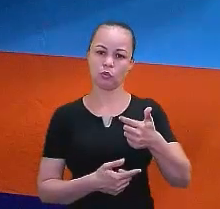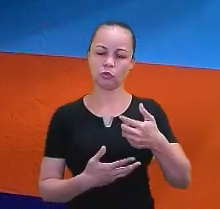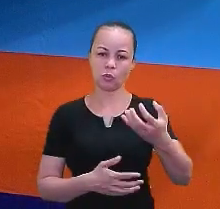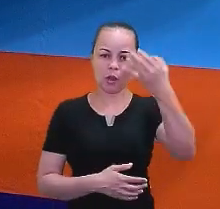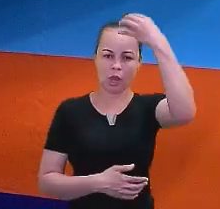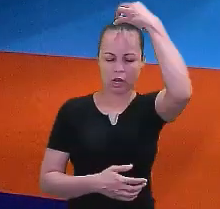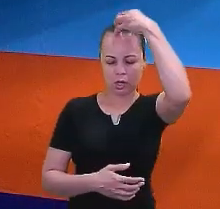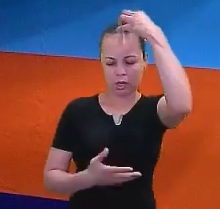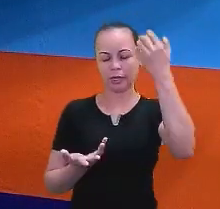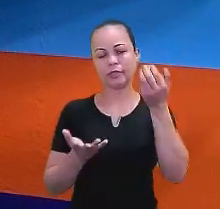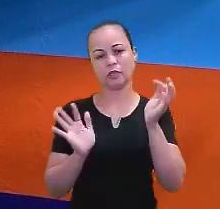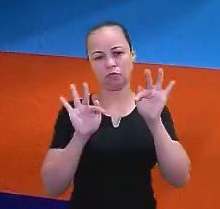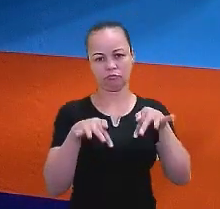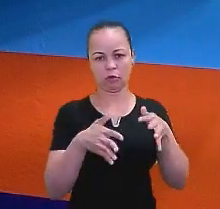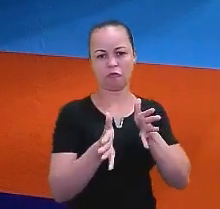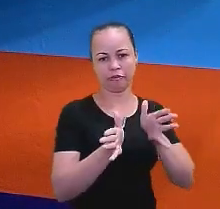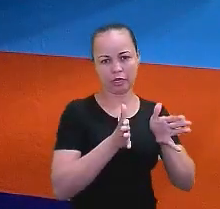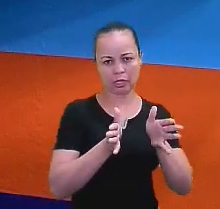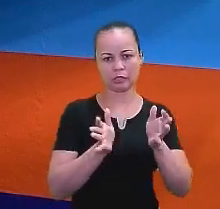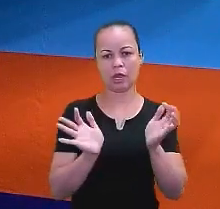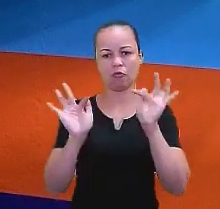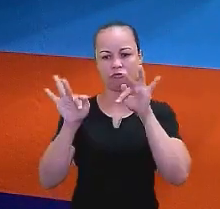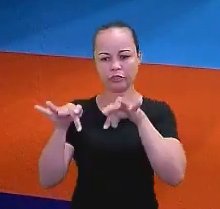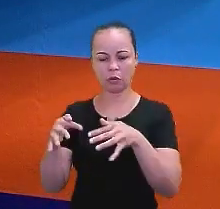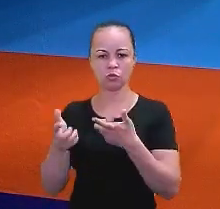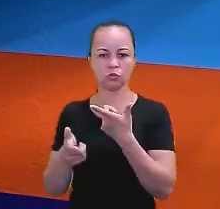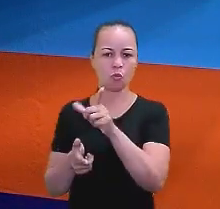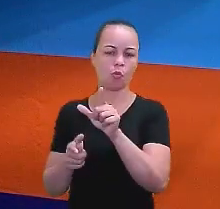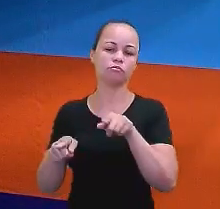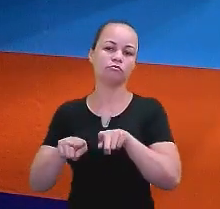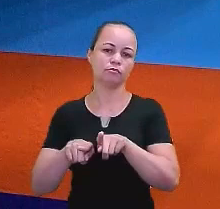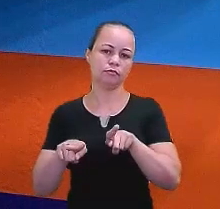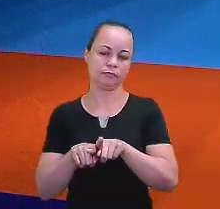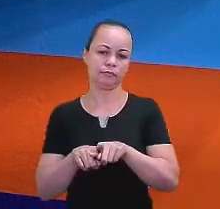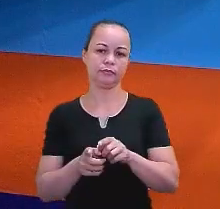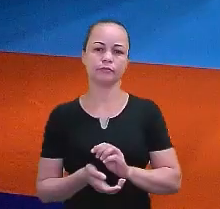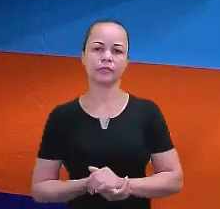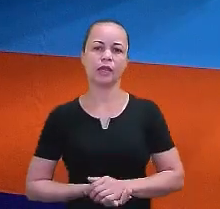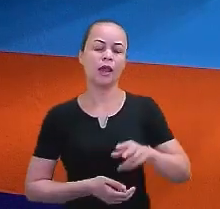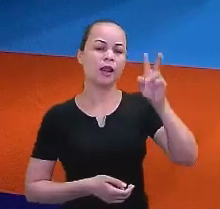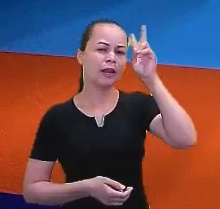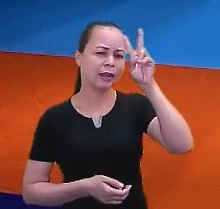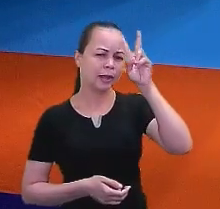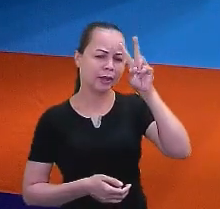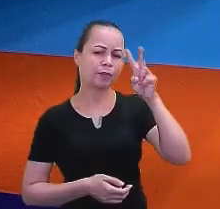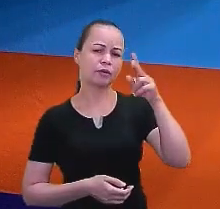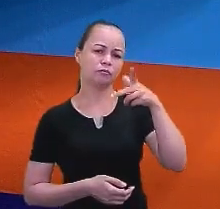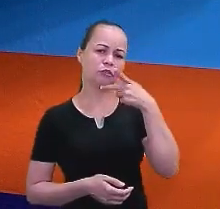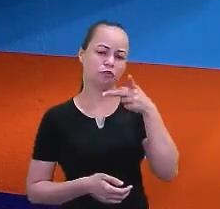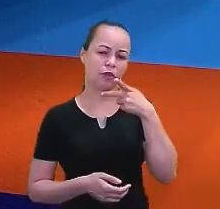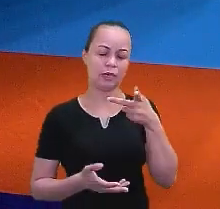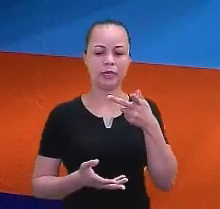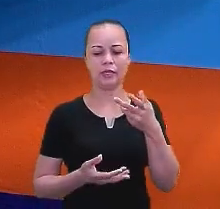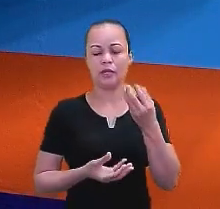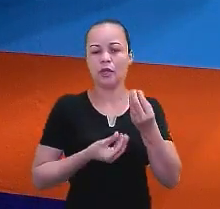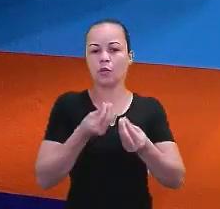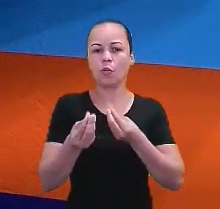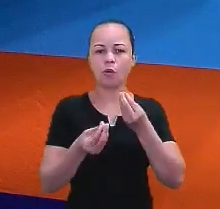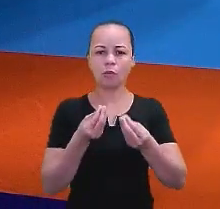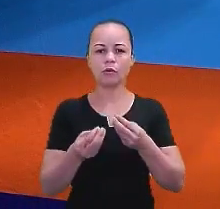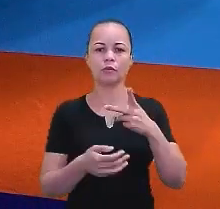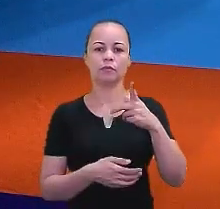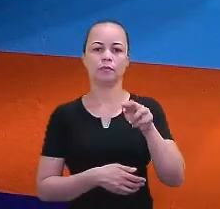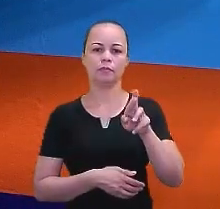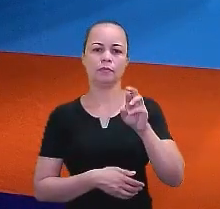que finalizar o outro. A extinção do poder moderador, lembra quando eu falei, acabei de falar aqui, sobre como as